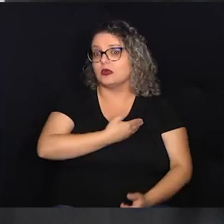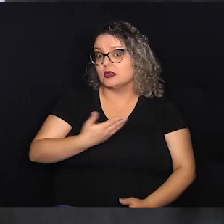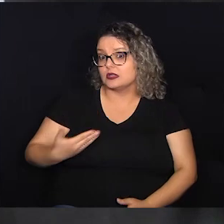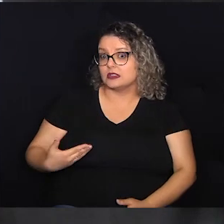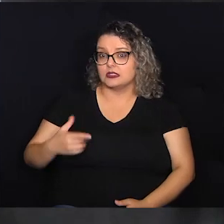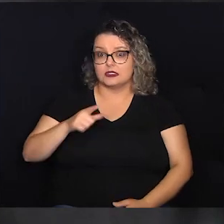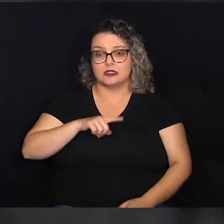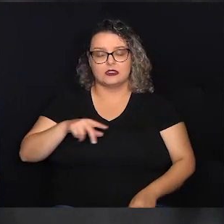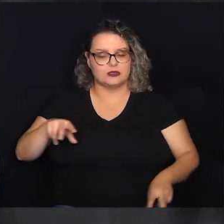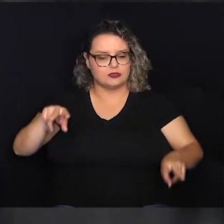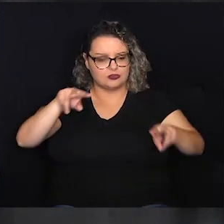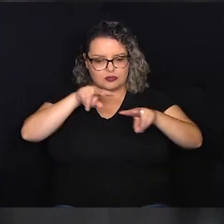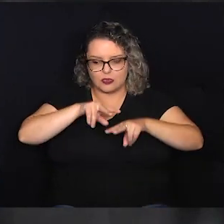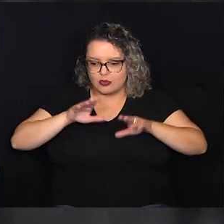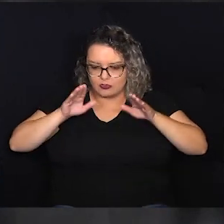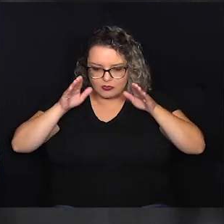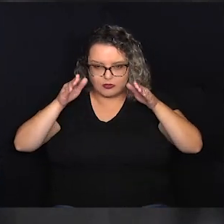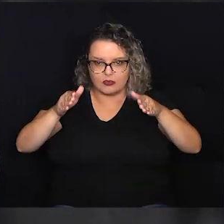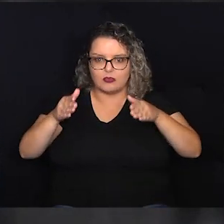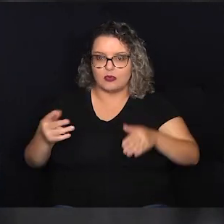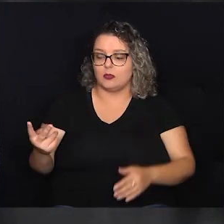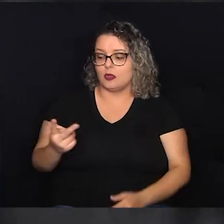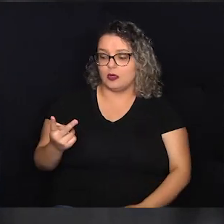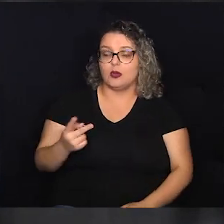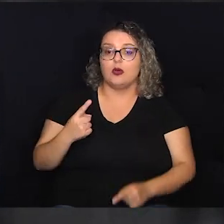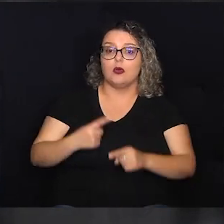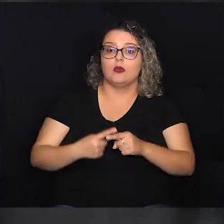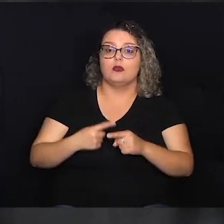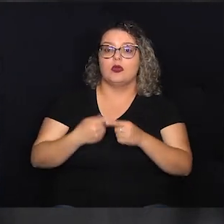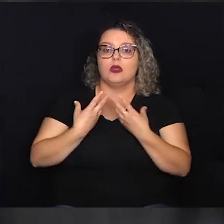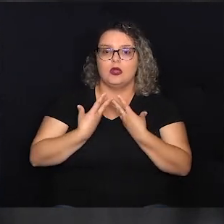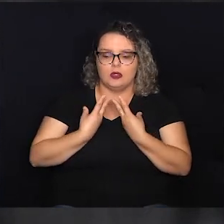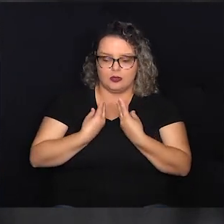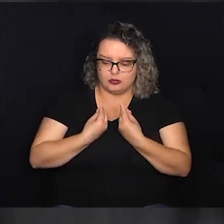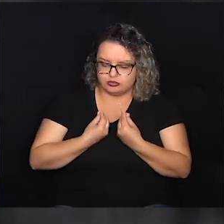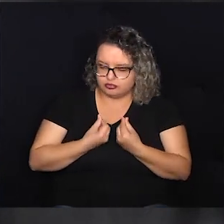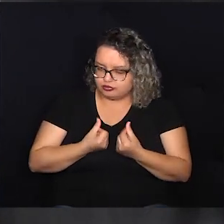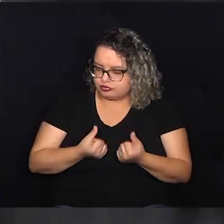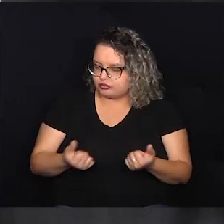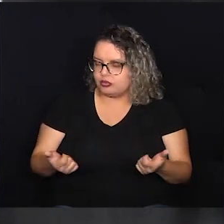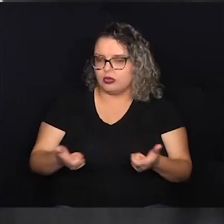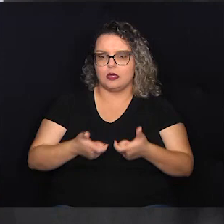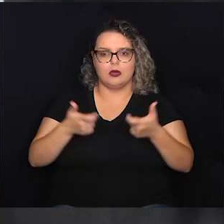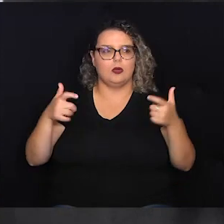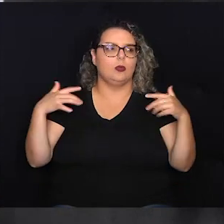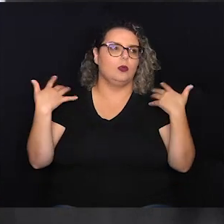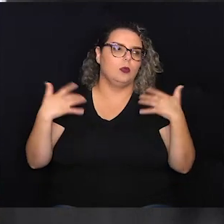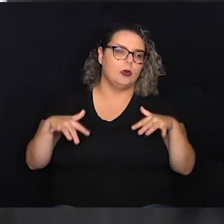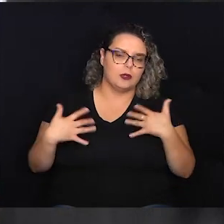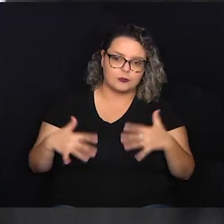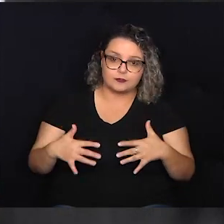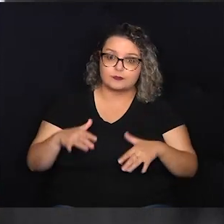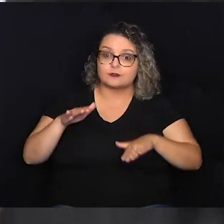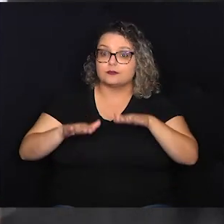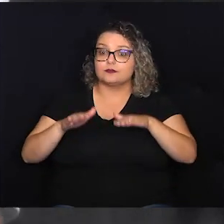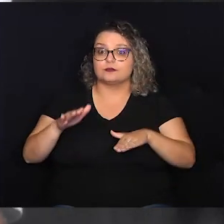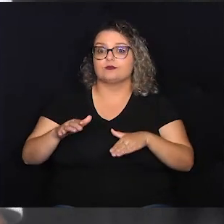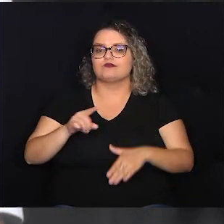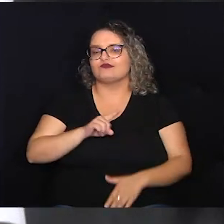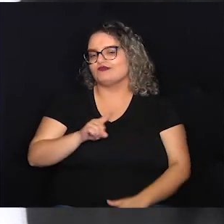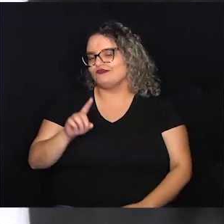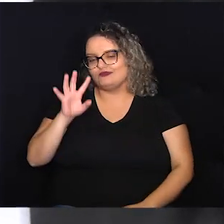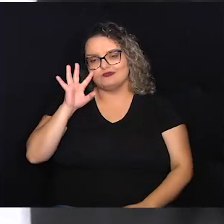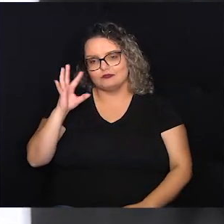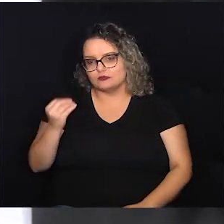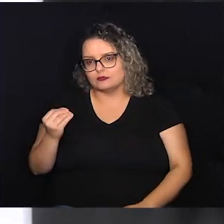olhar voltado mais para o casal. Porque o desgaste é muito grande. É muito grande e às vezes é incompreensível por